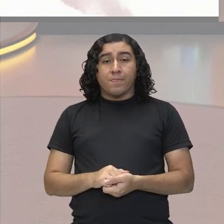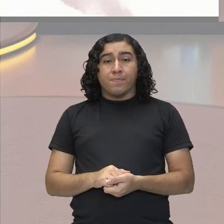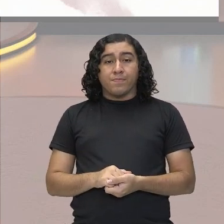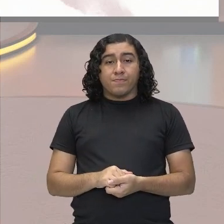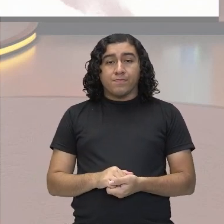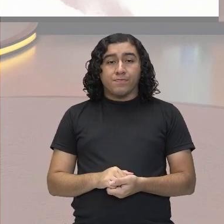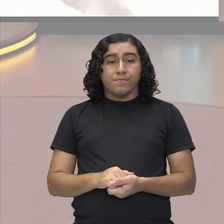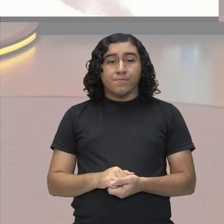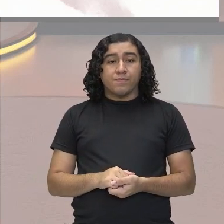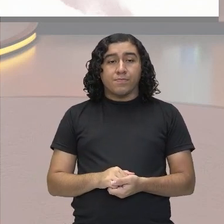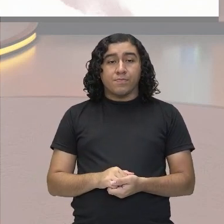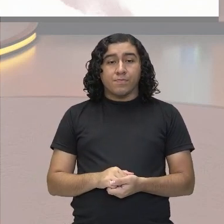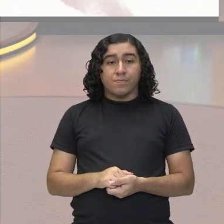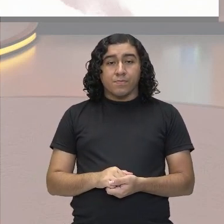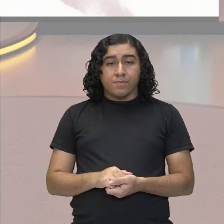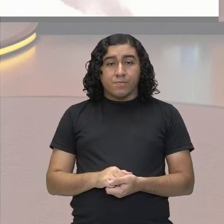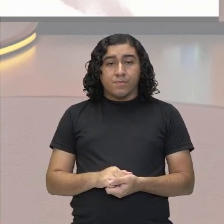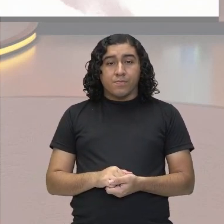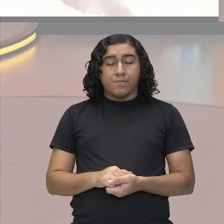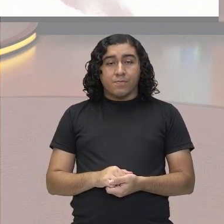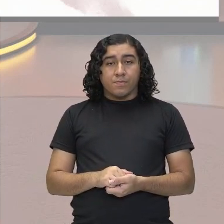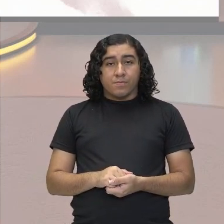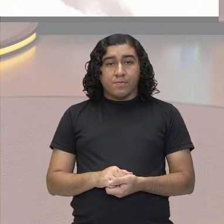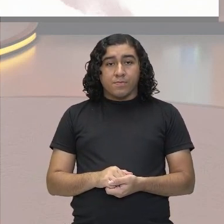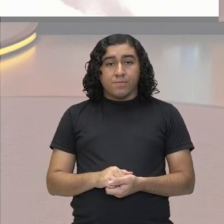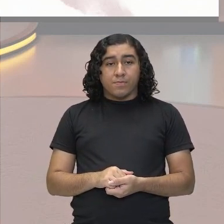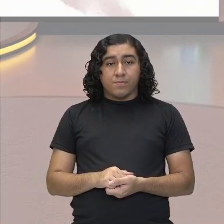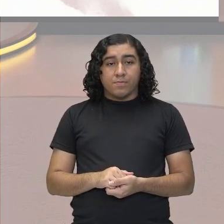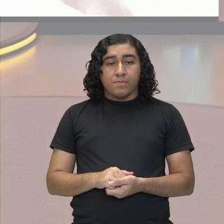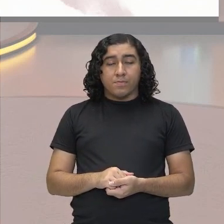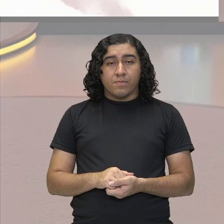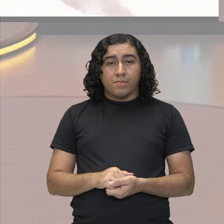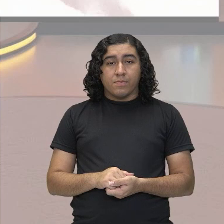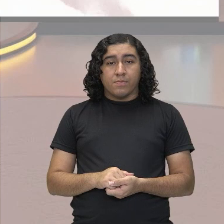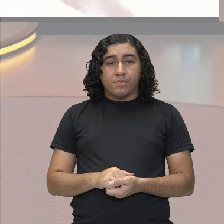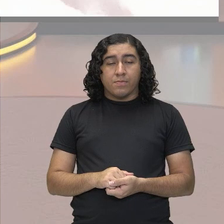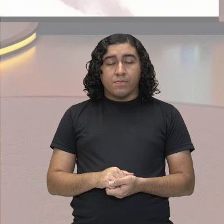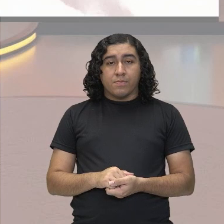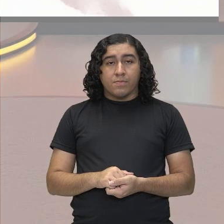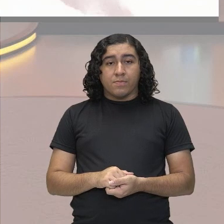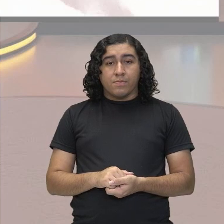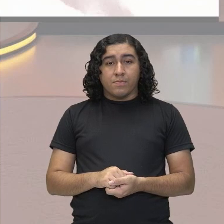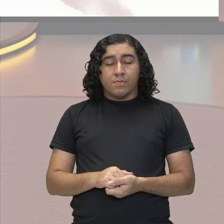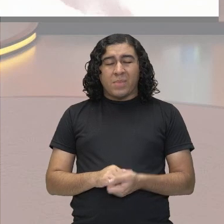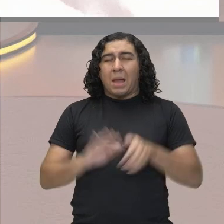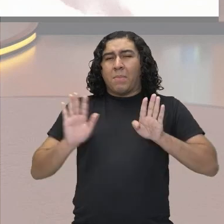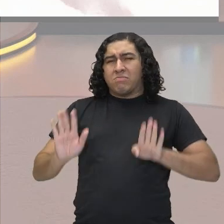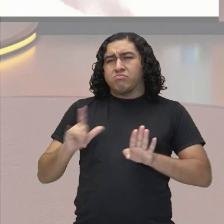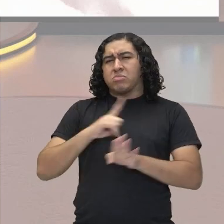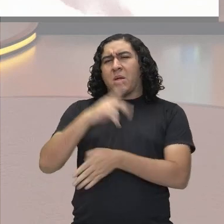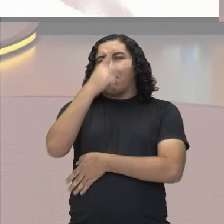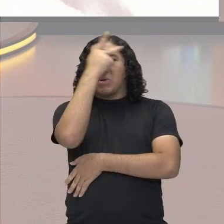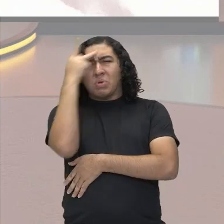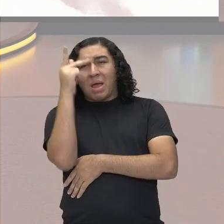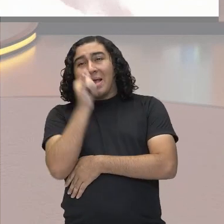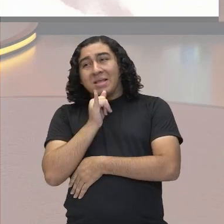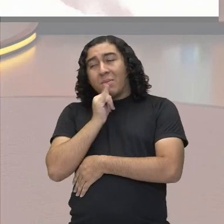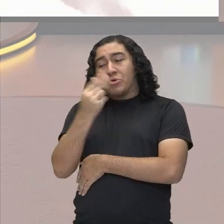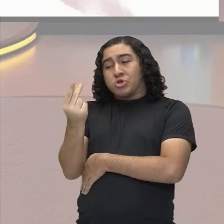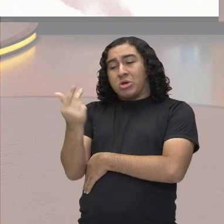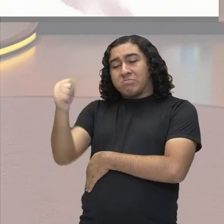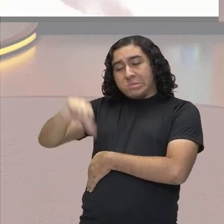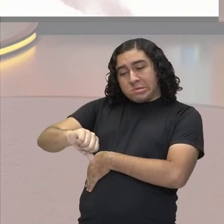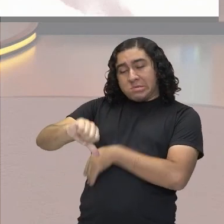detalhe é importante. Sempre quando tem recursos para tal. Ah, mas tem pessoas que às vezes não têm recursos e mesmo